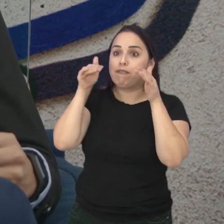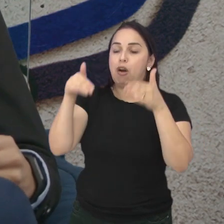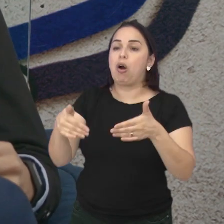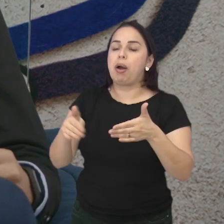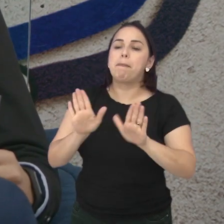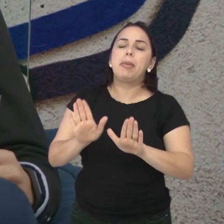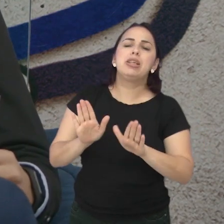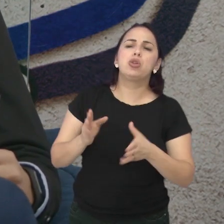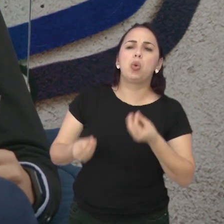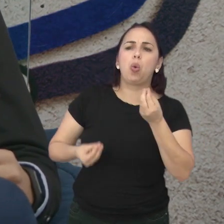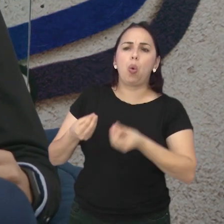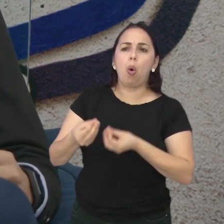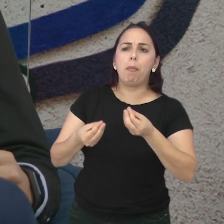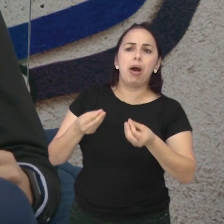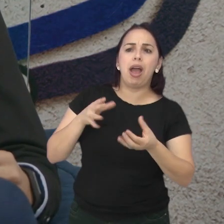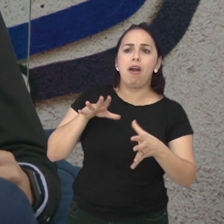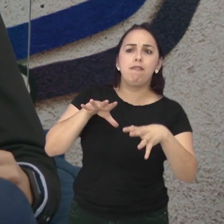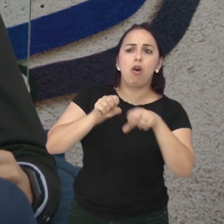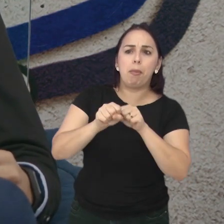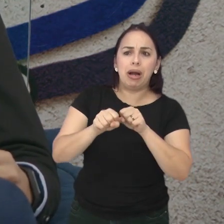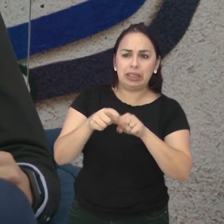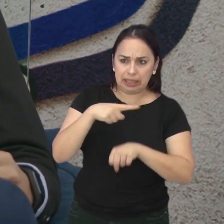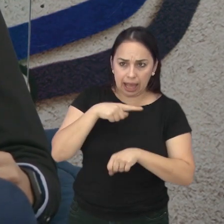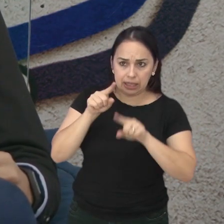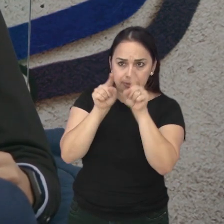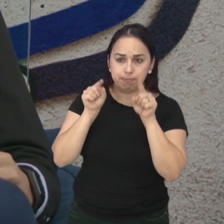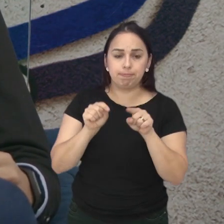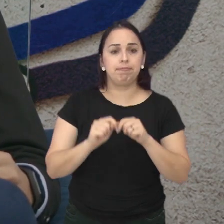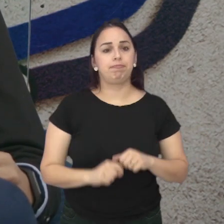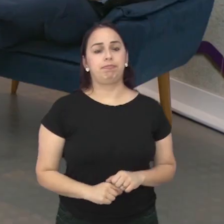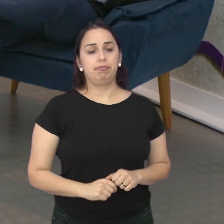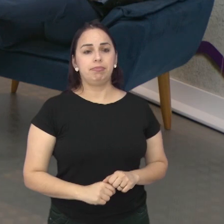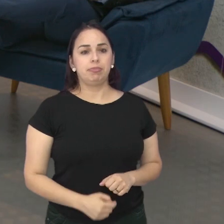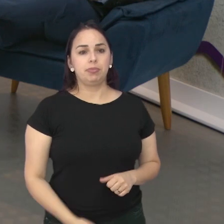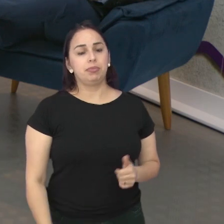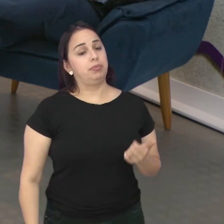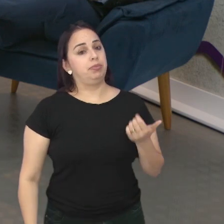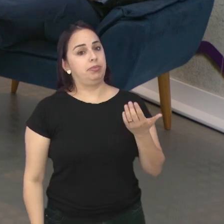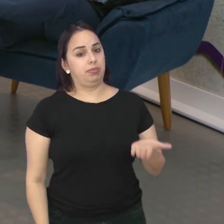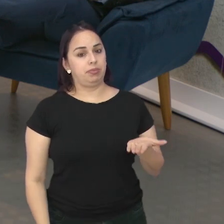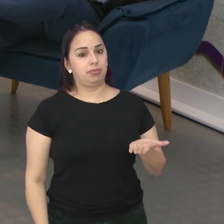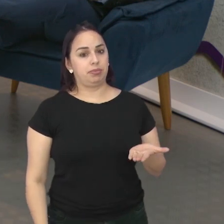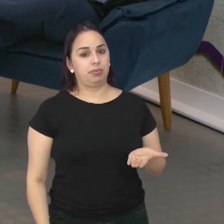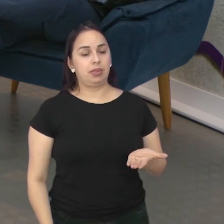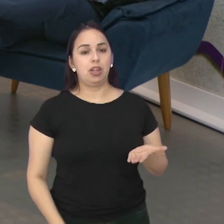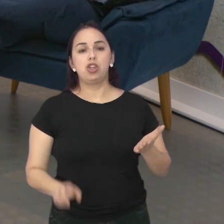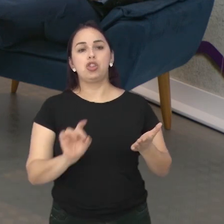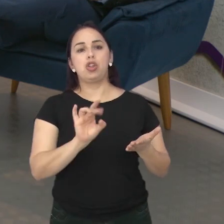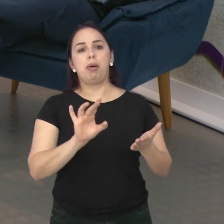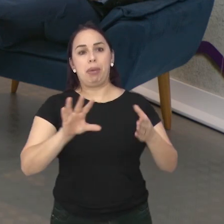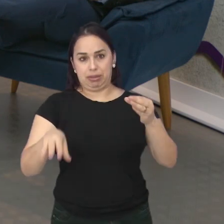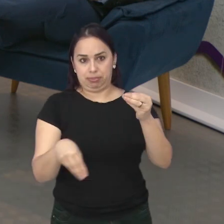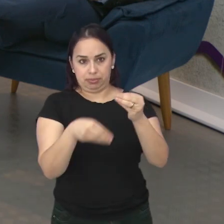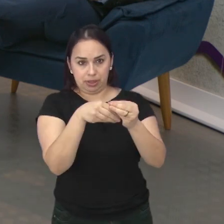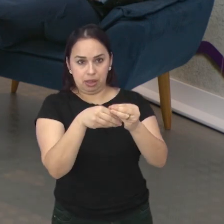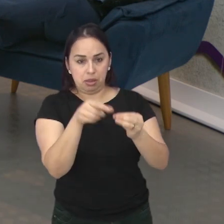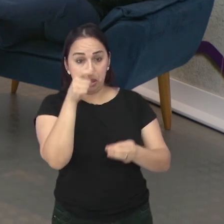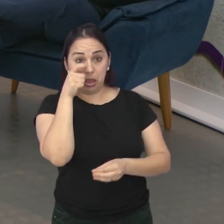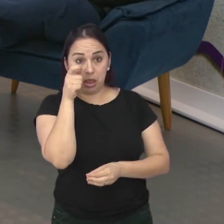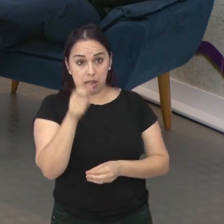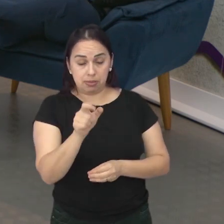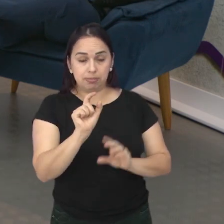ou outra. Mas como que funciona a formação do ator? Bom, só um parênteses, né? Tem uma coisa